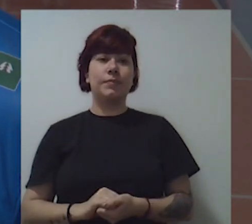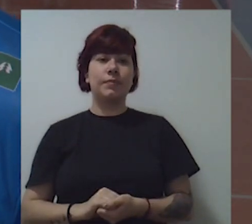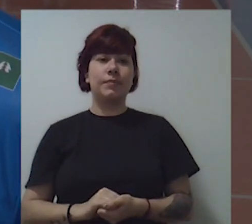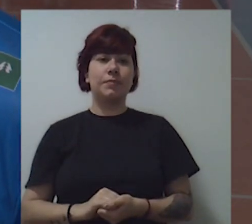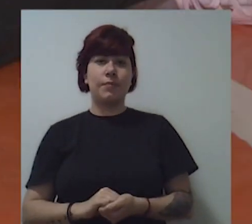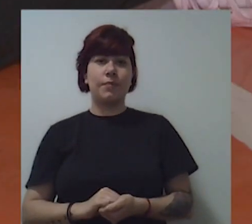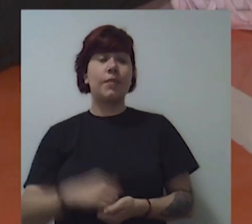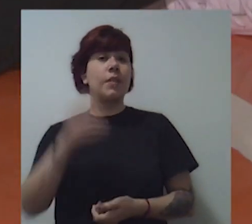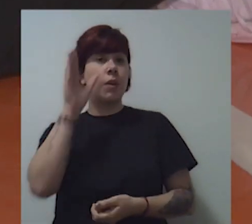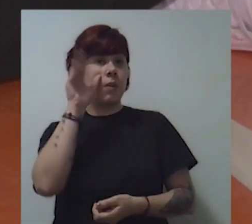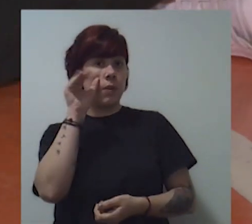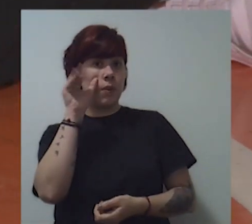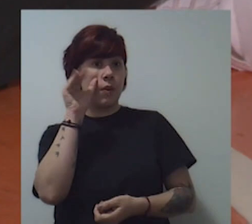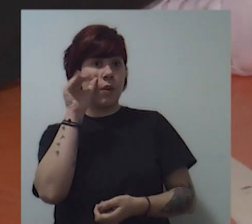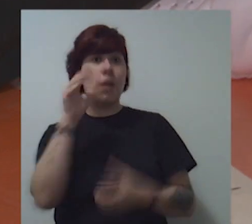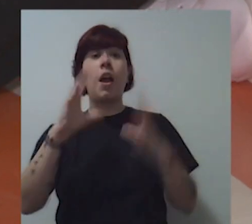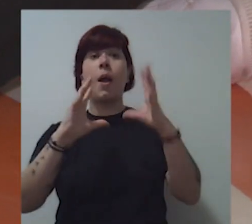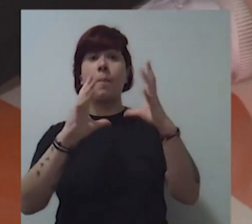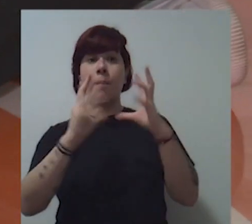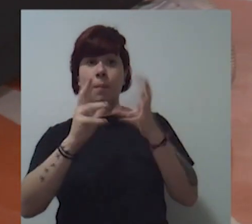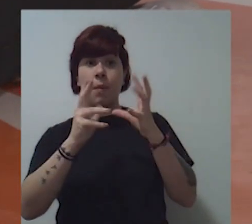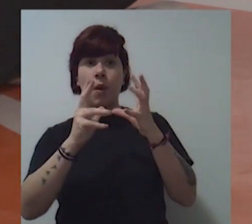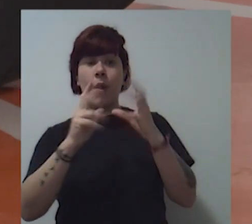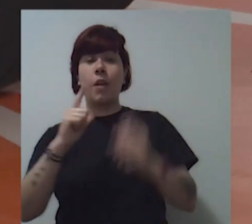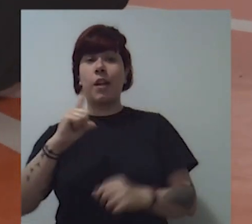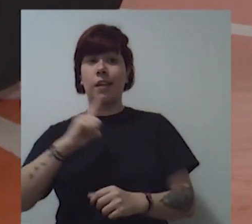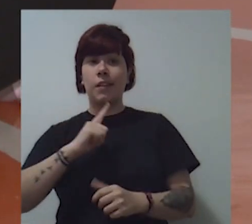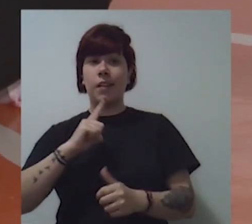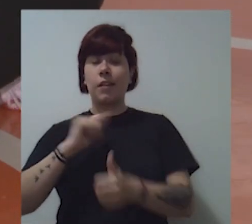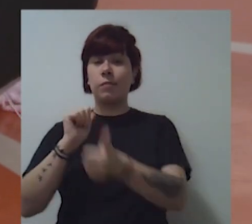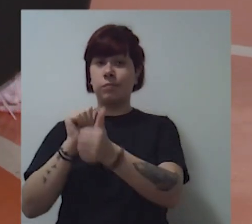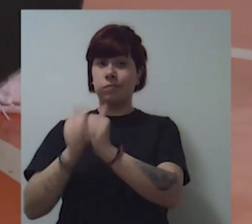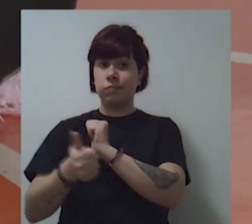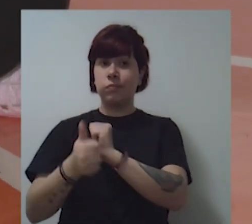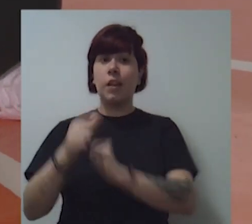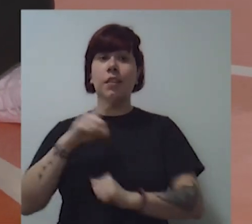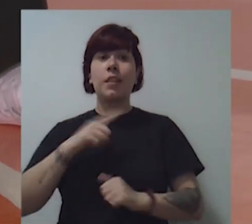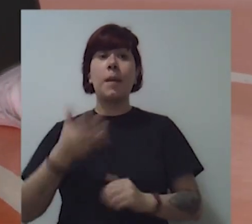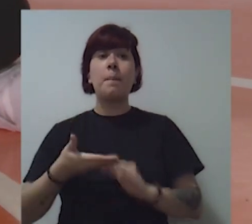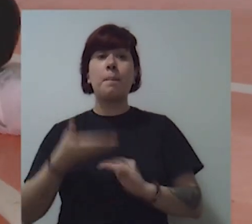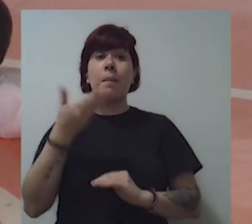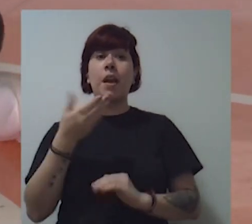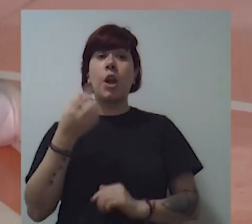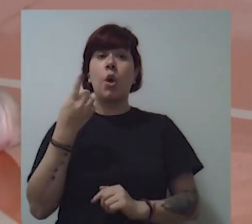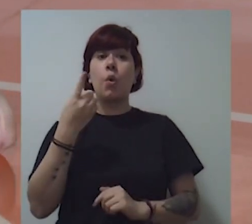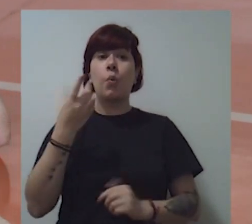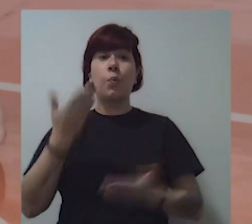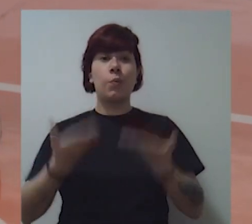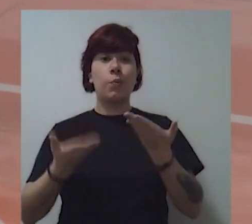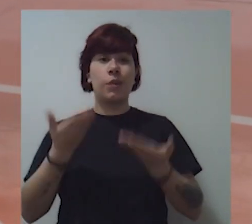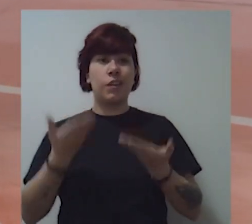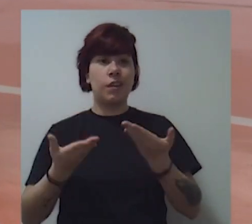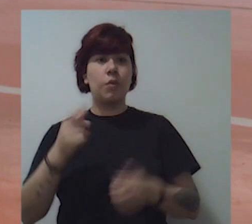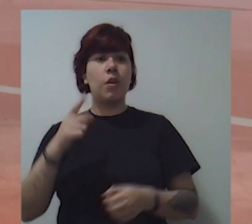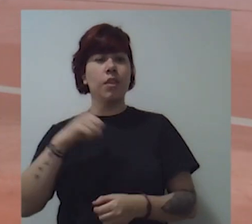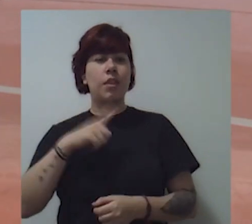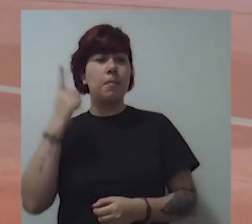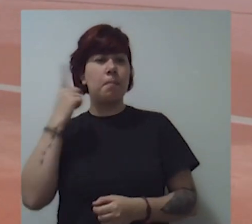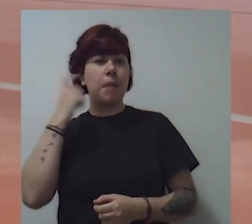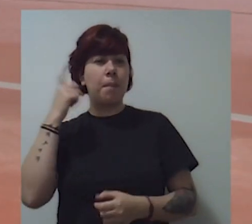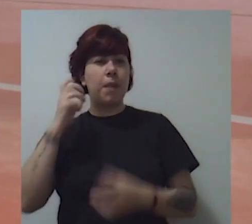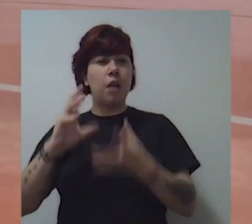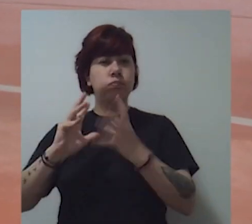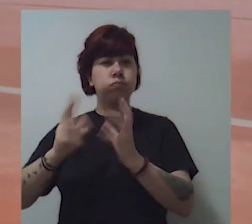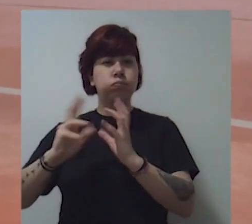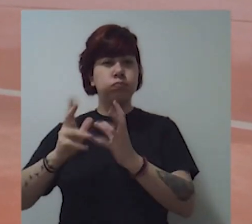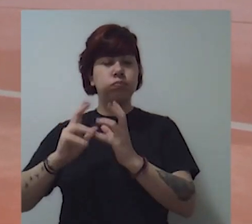se encontrar. E olha só que curioso, a bola que é utilizada para praticar o goalball pesa mais de 1 quilo. Ela tem alguns